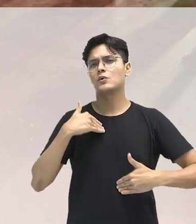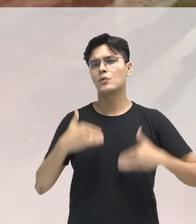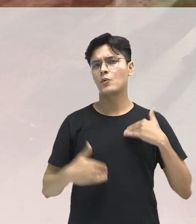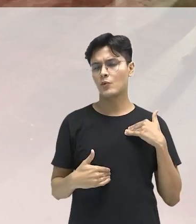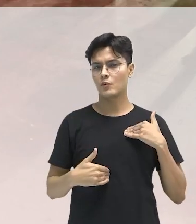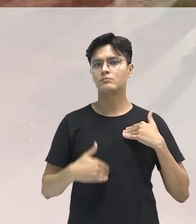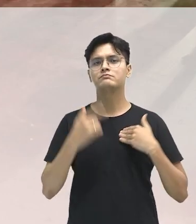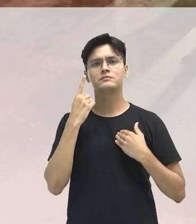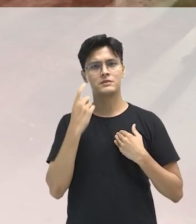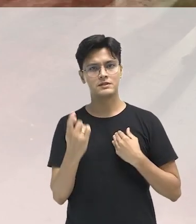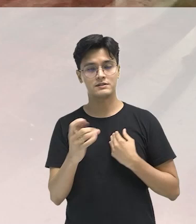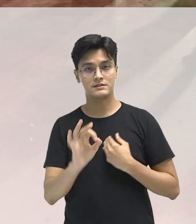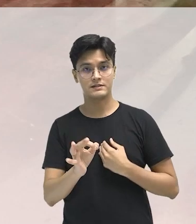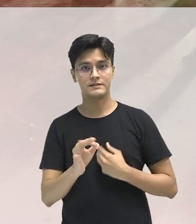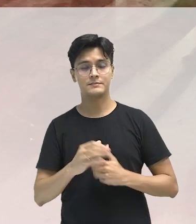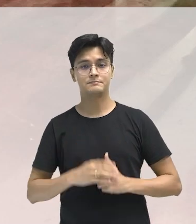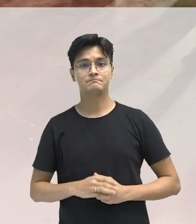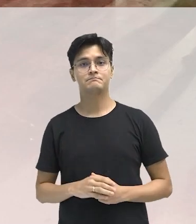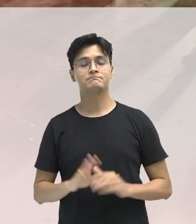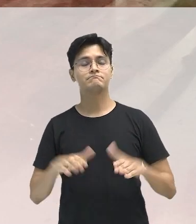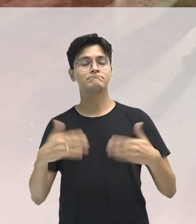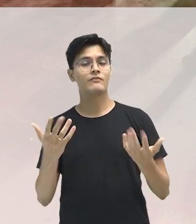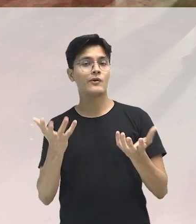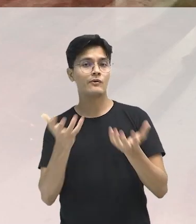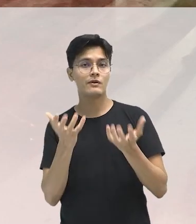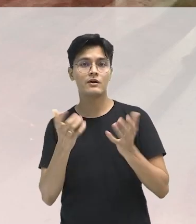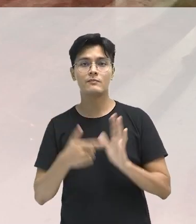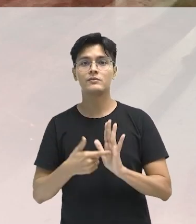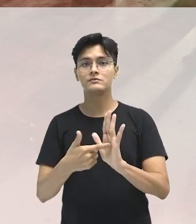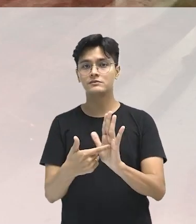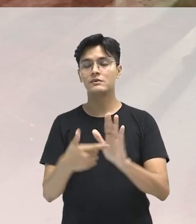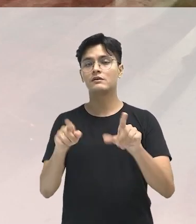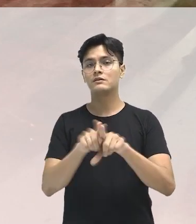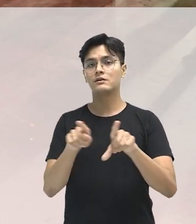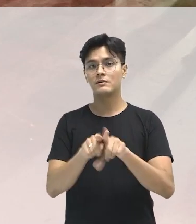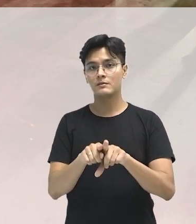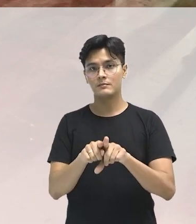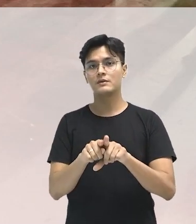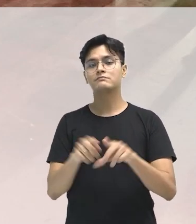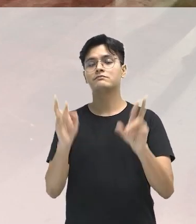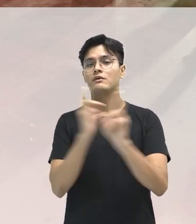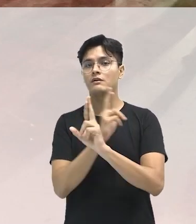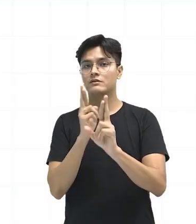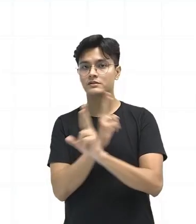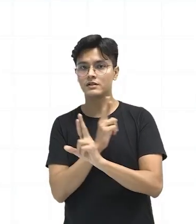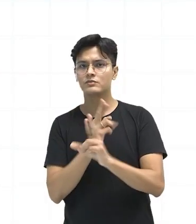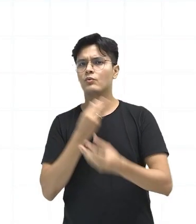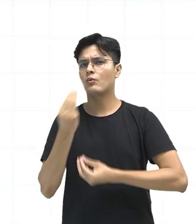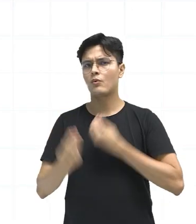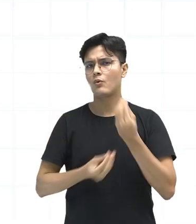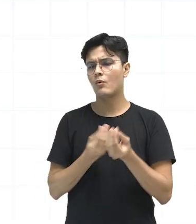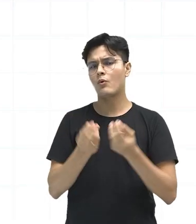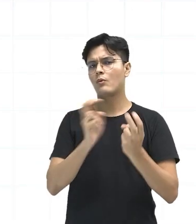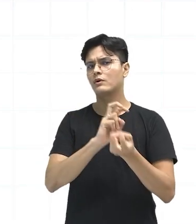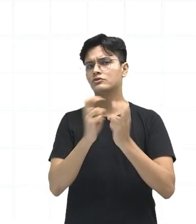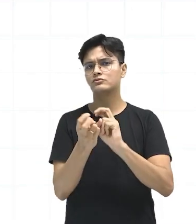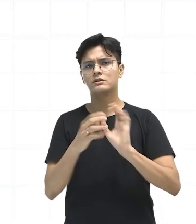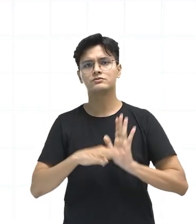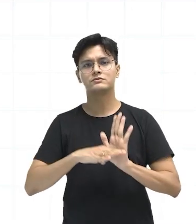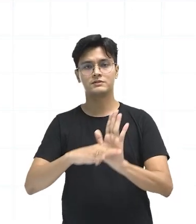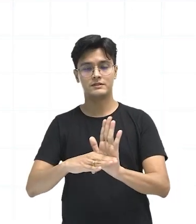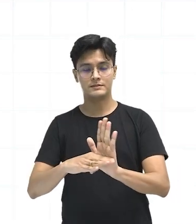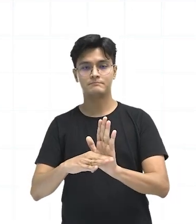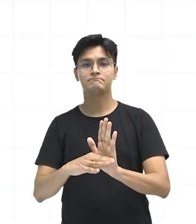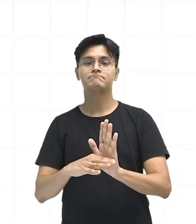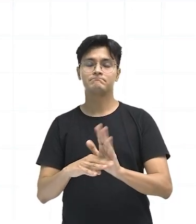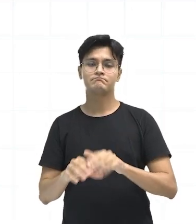bem interessante, né? E aí eu quero mostrar para vocês a questão dos benefícios de se praticar a capoeira.